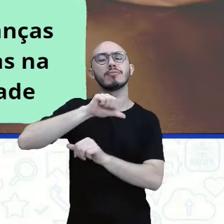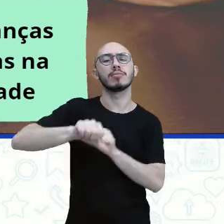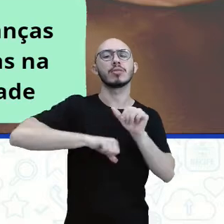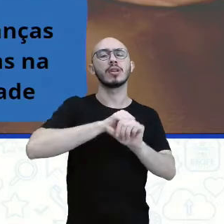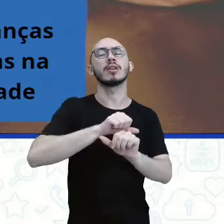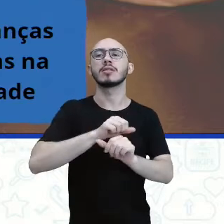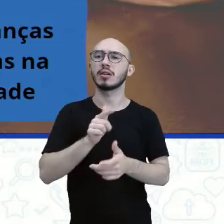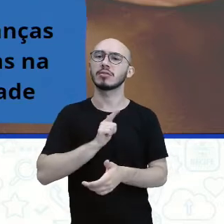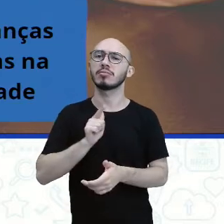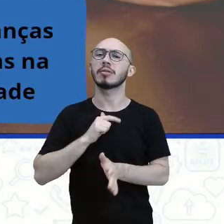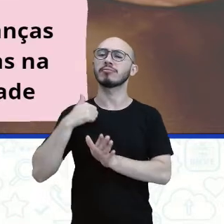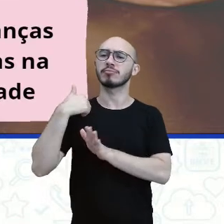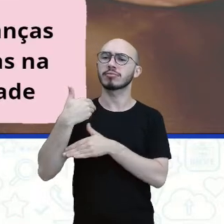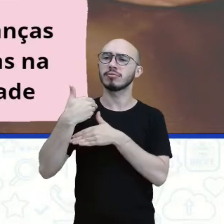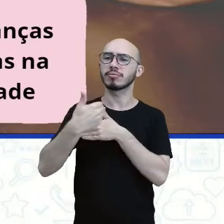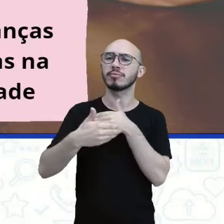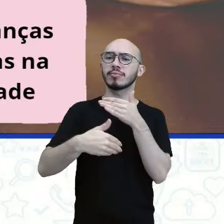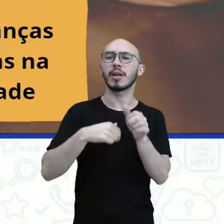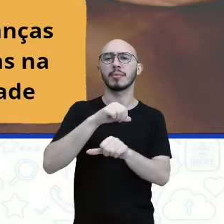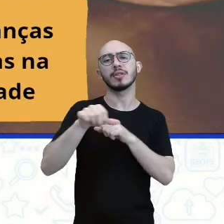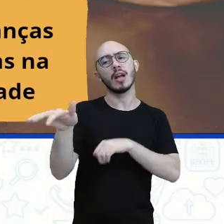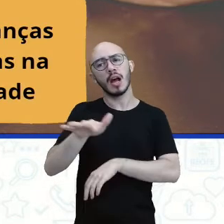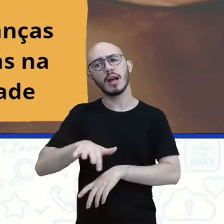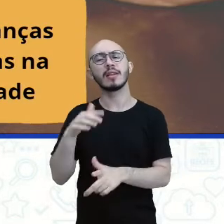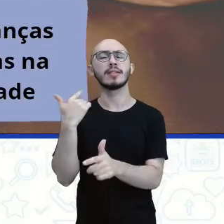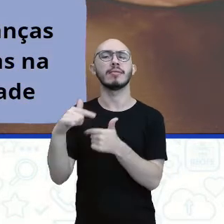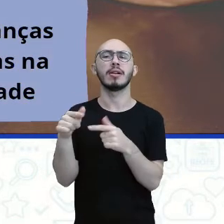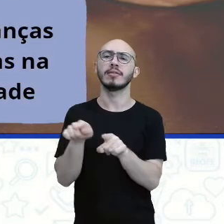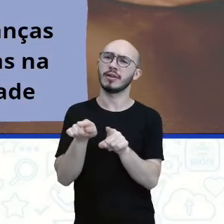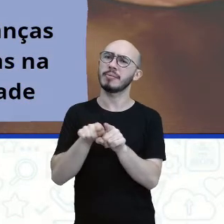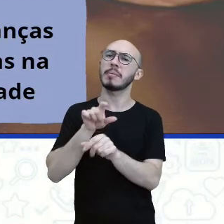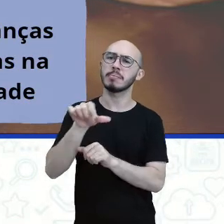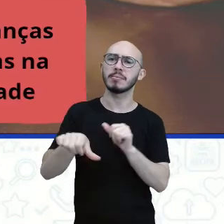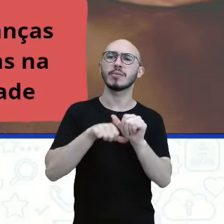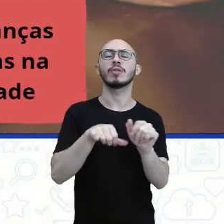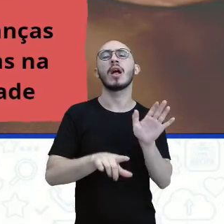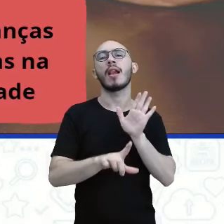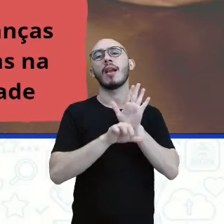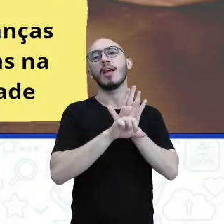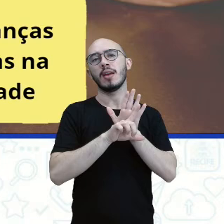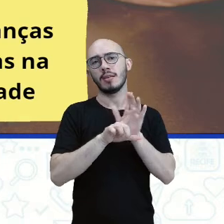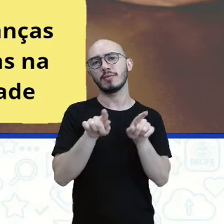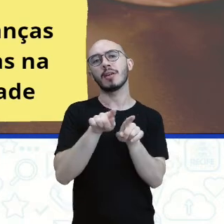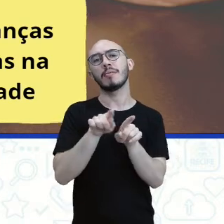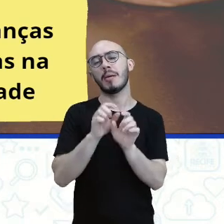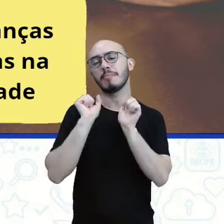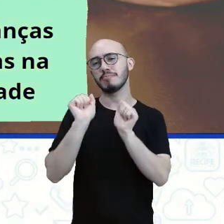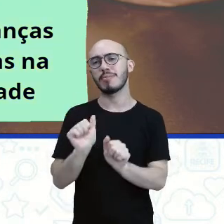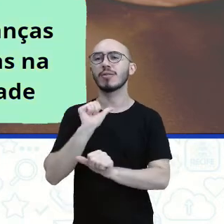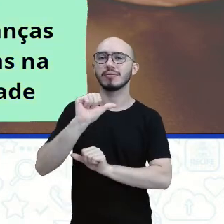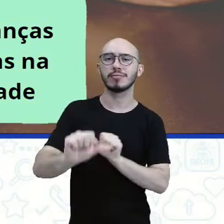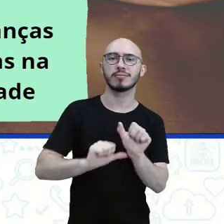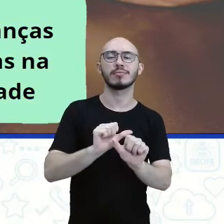que as mudanças vão acontecendo, claro, o mundo do trabalho muda e a legislação ela também pode sofrer essas alterações.